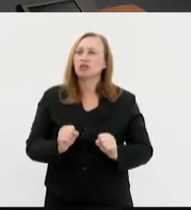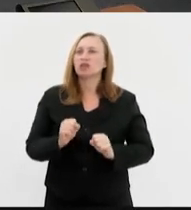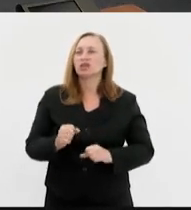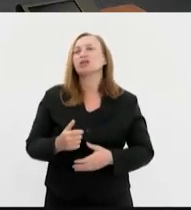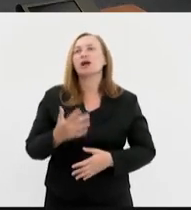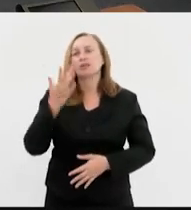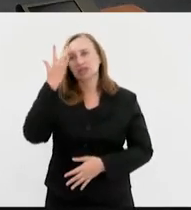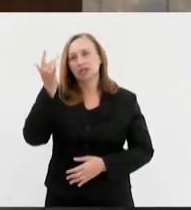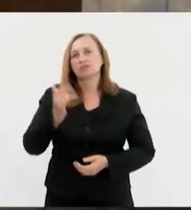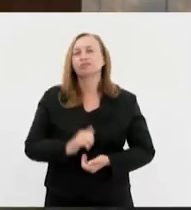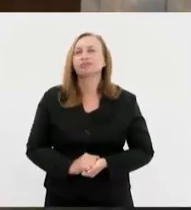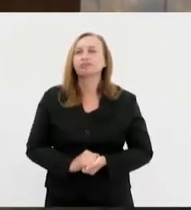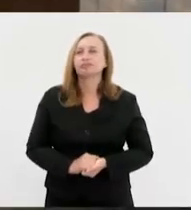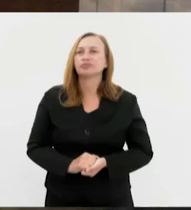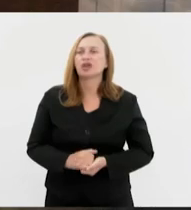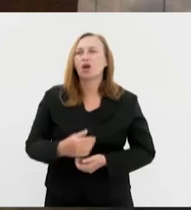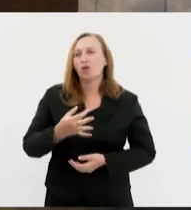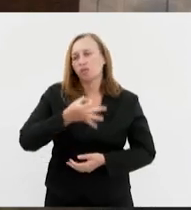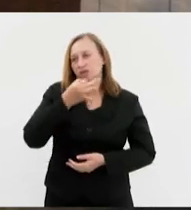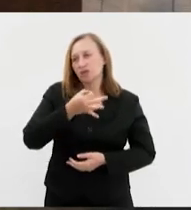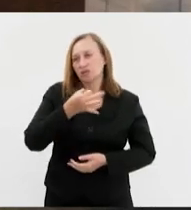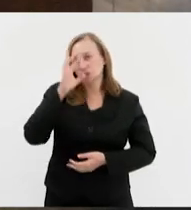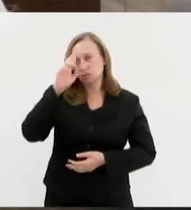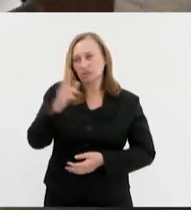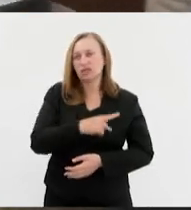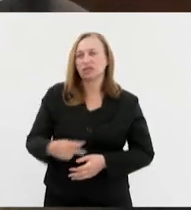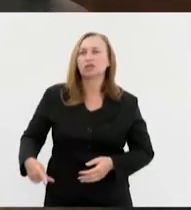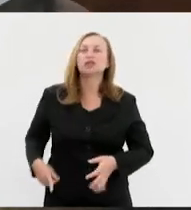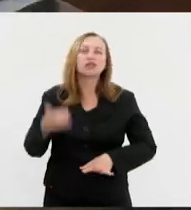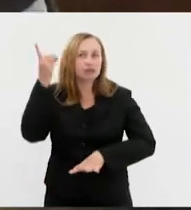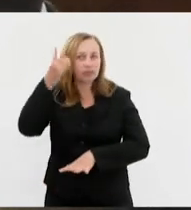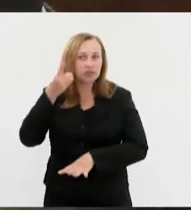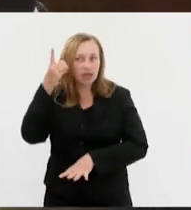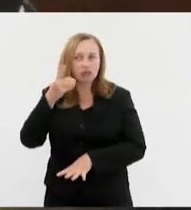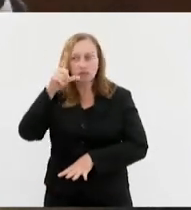deputado amanhã. Luiz, minha sugestão, presidente, deputado. Sim. Luiz Paulo discute a matéria,